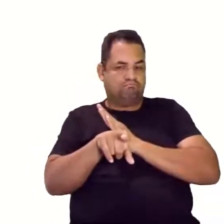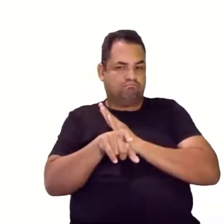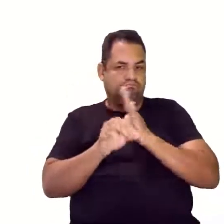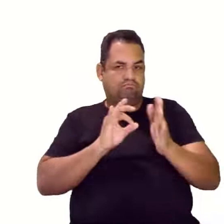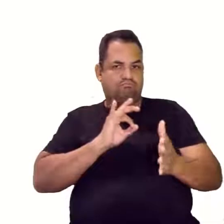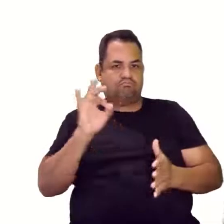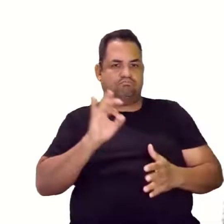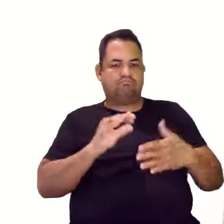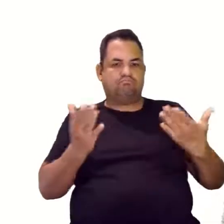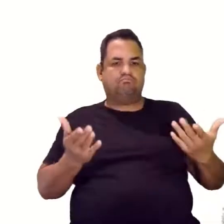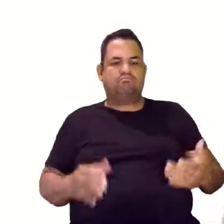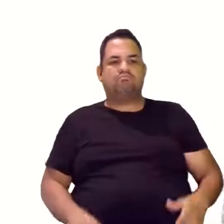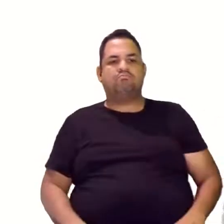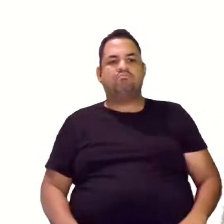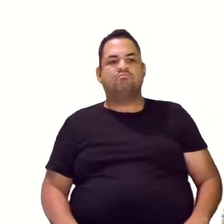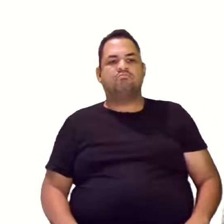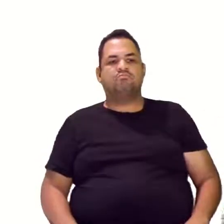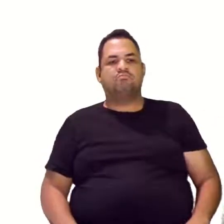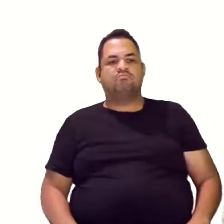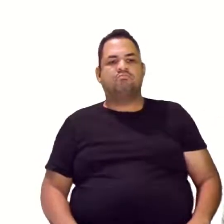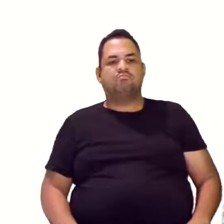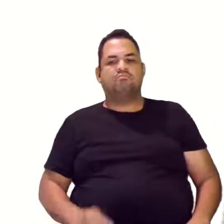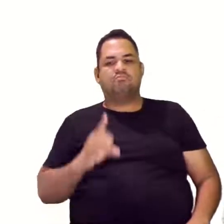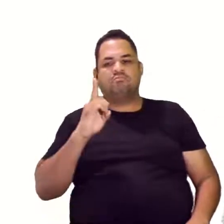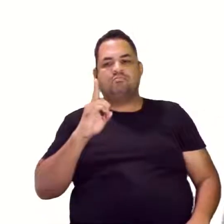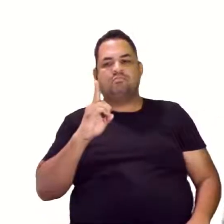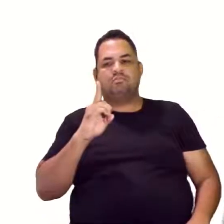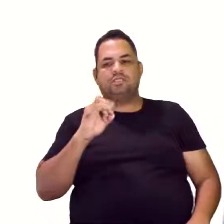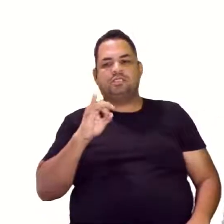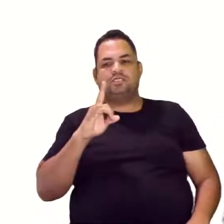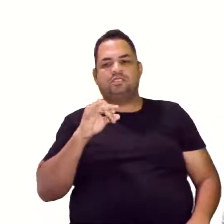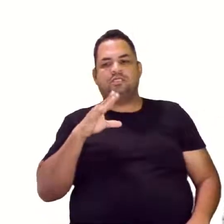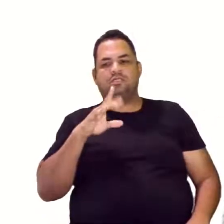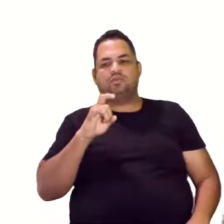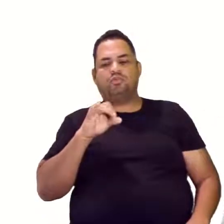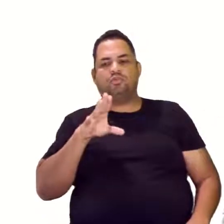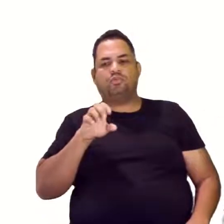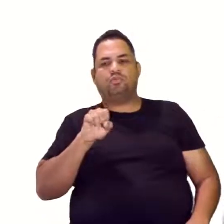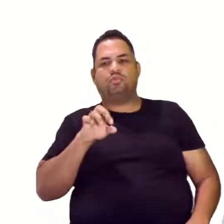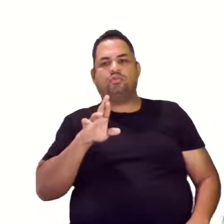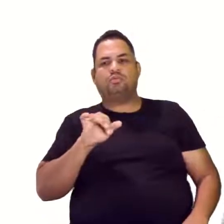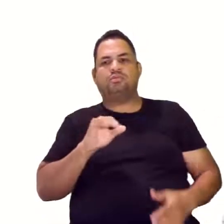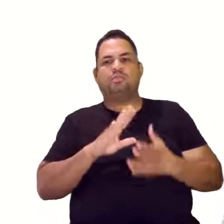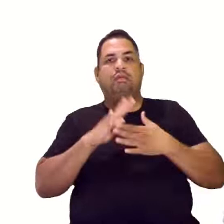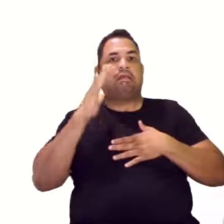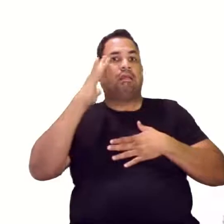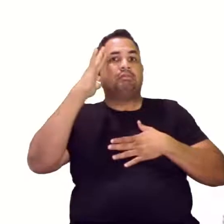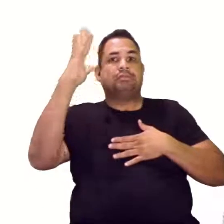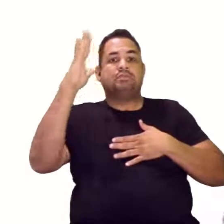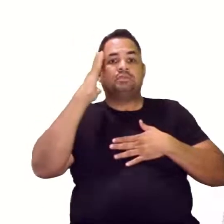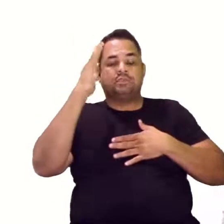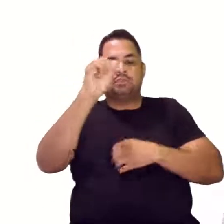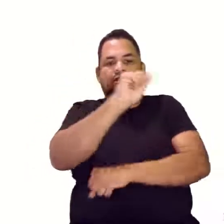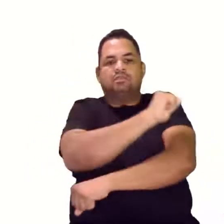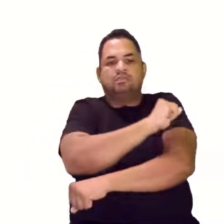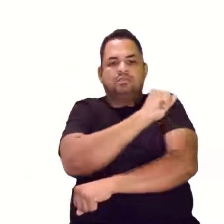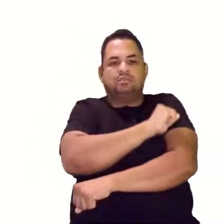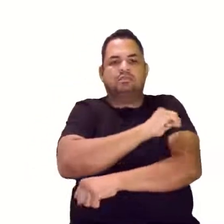percentual. Isso nós chamamos de distratores. Se o aluno está distraído, é legal, porque combina,